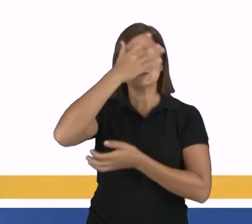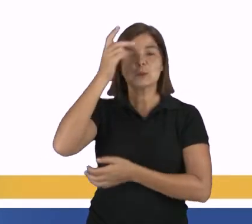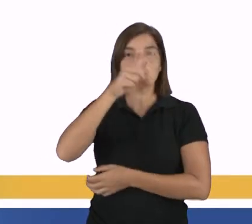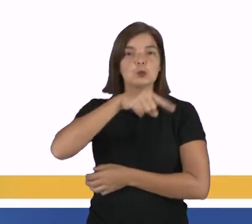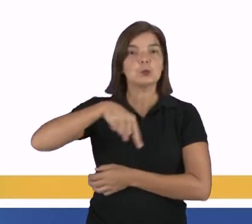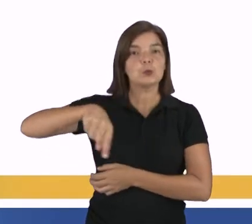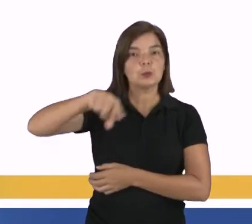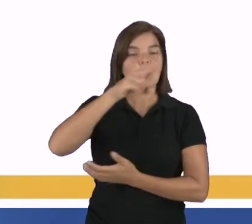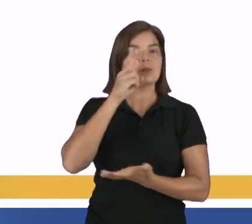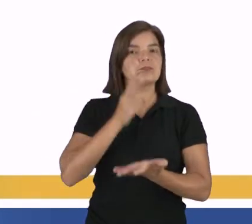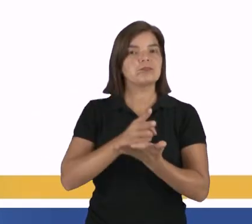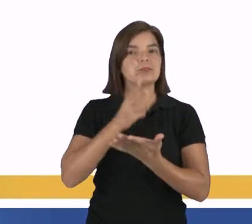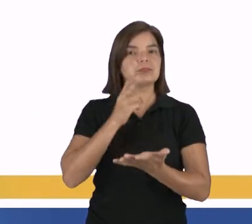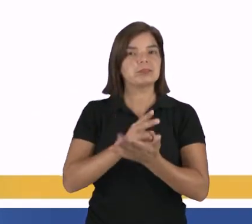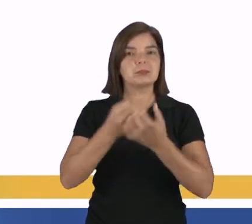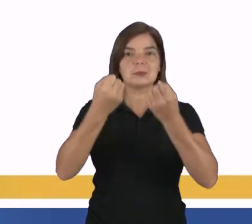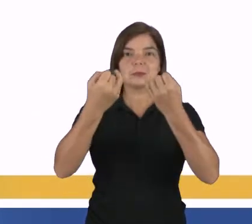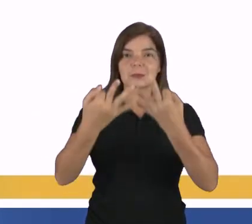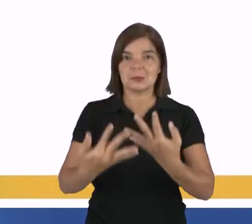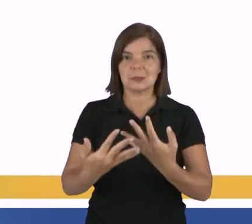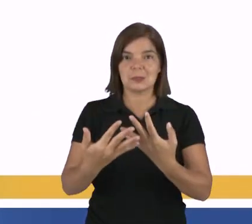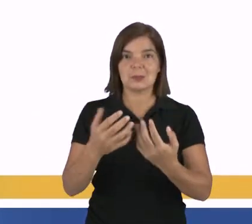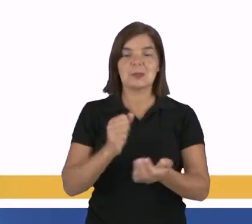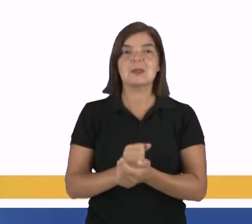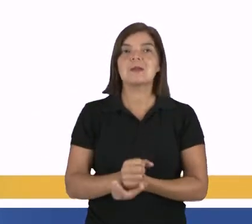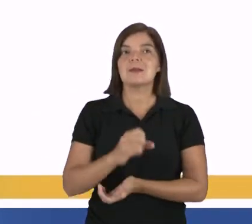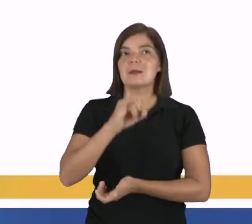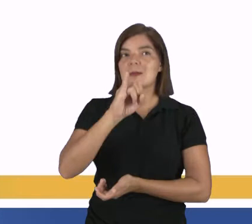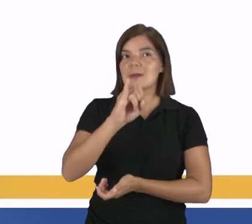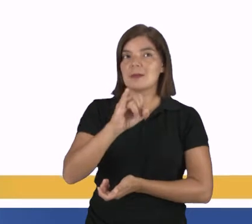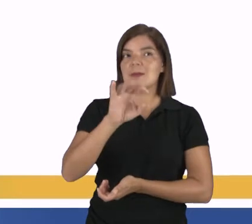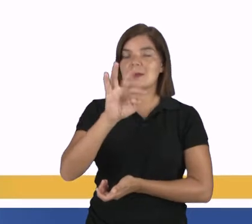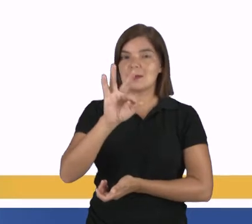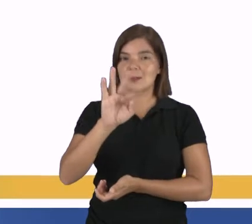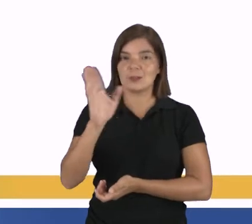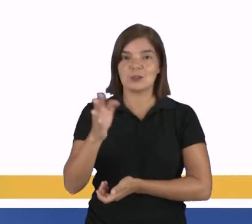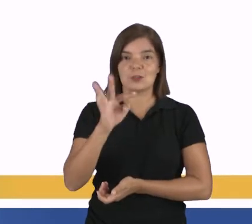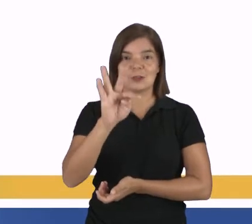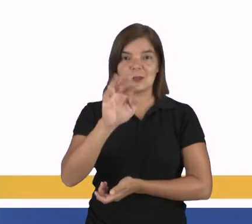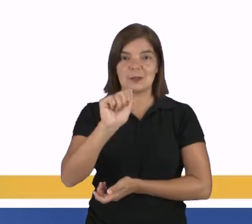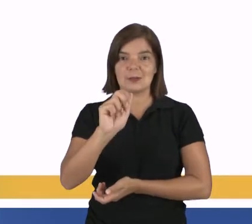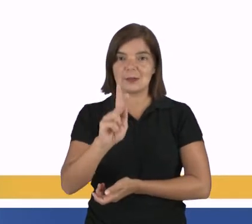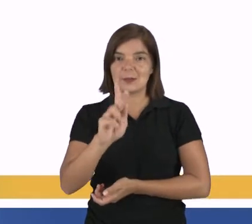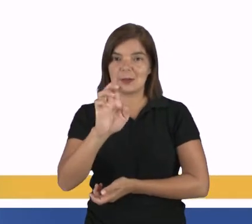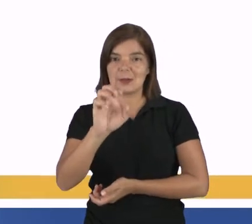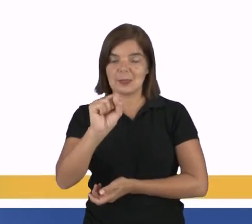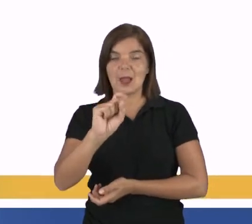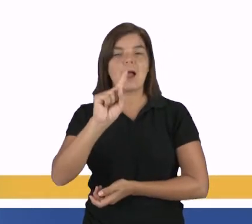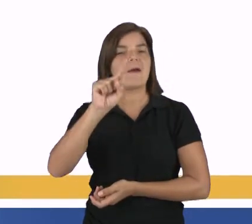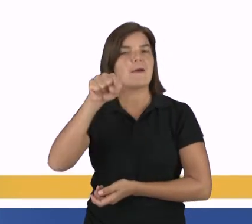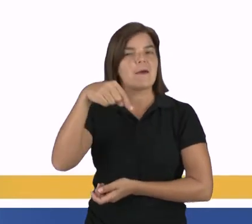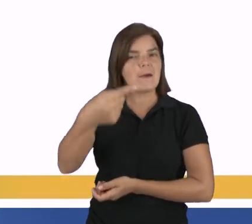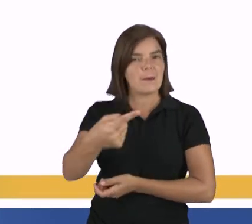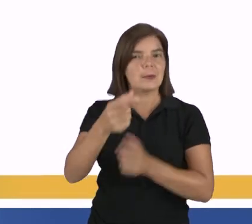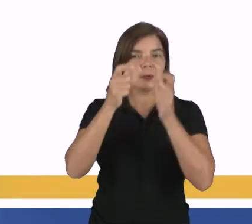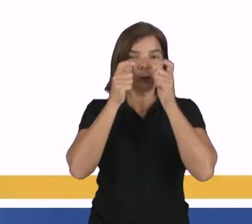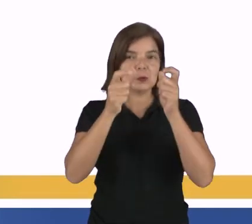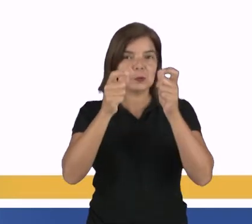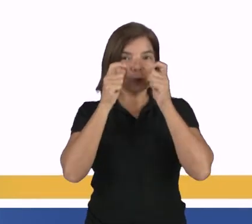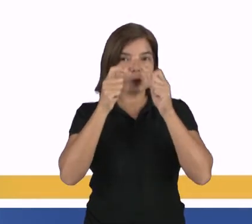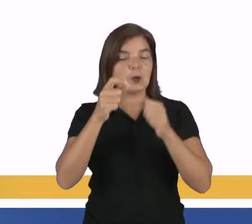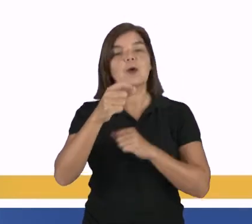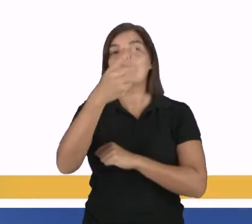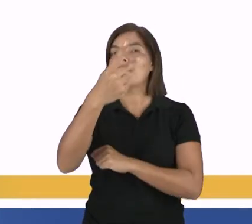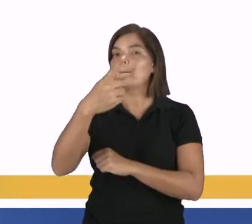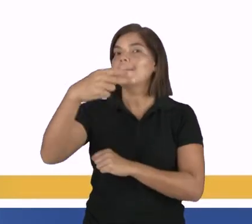assim, nós estamos dizendo it takes. Agora, atenção que depois do takes tem o